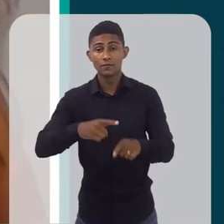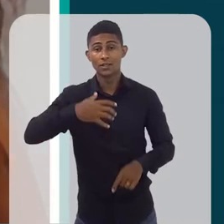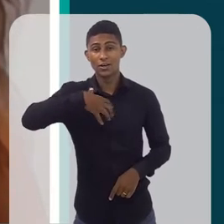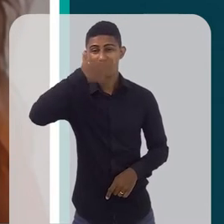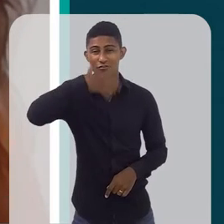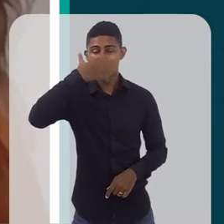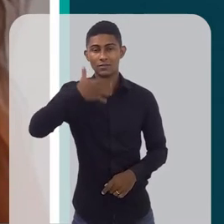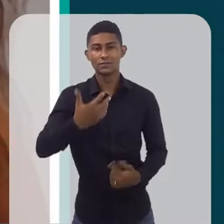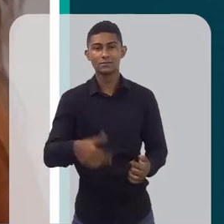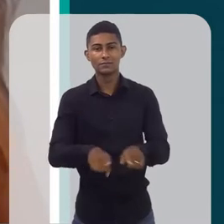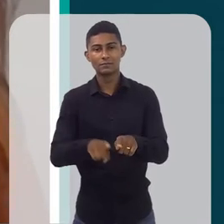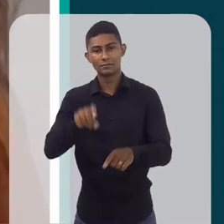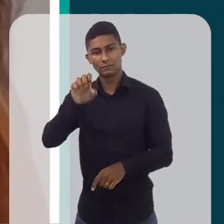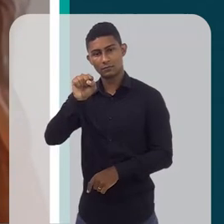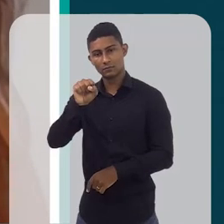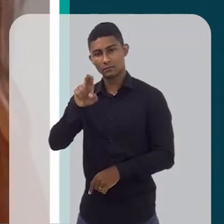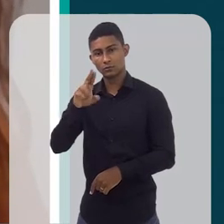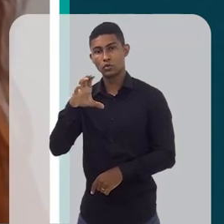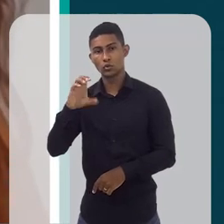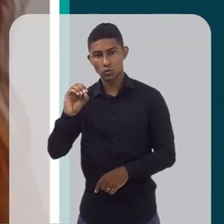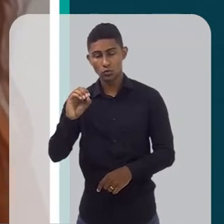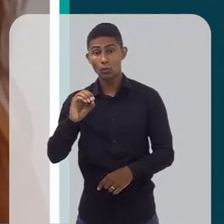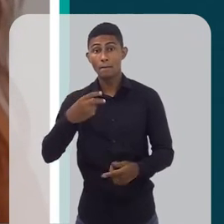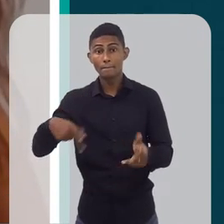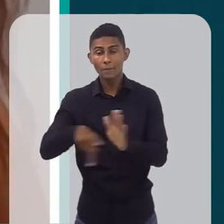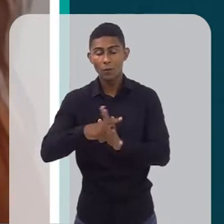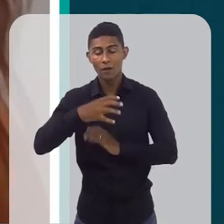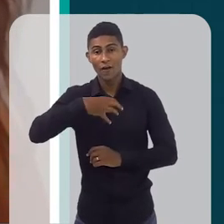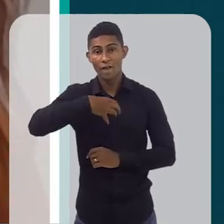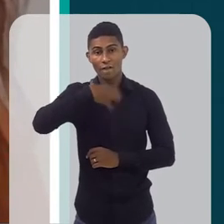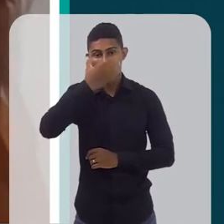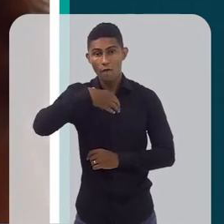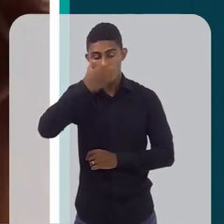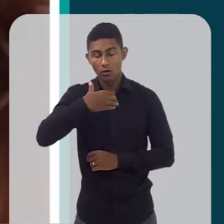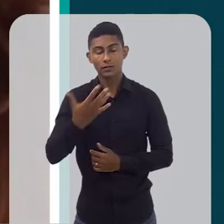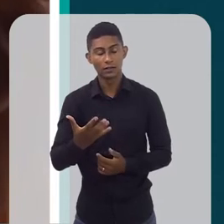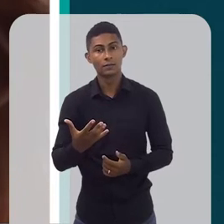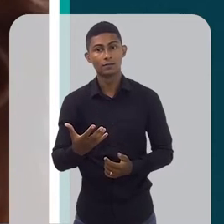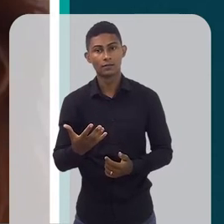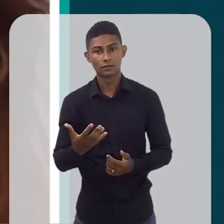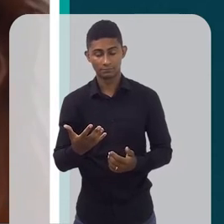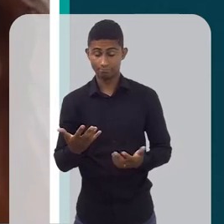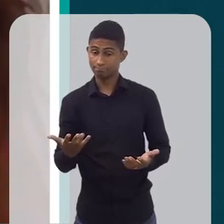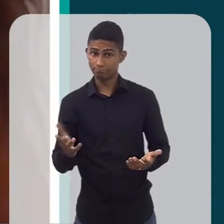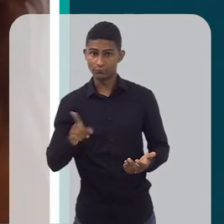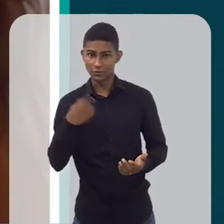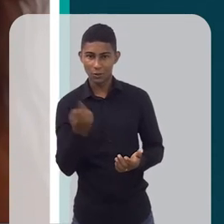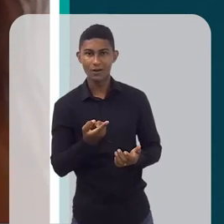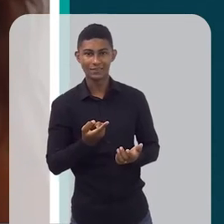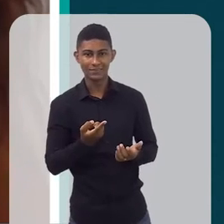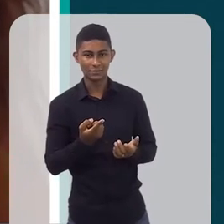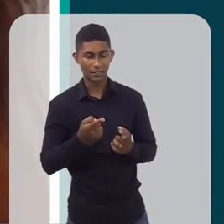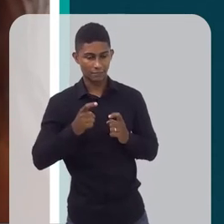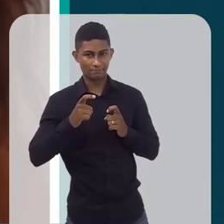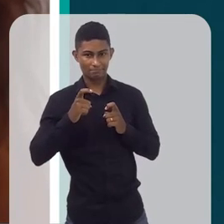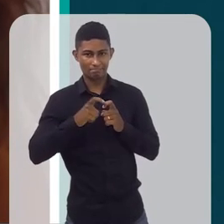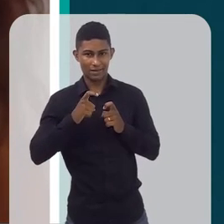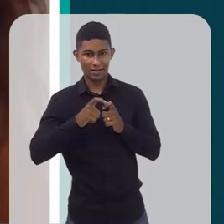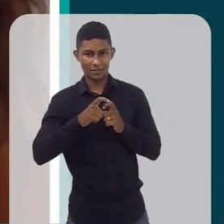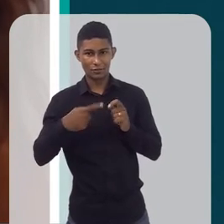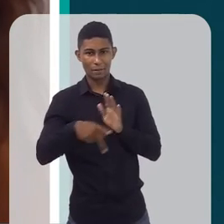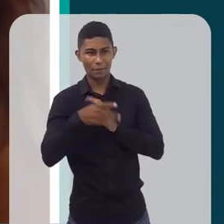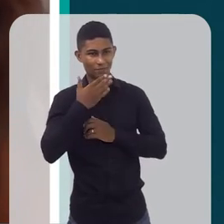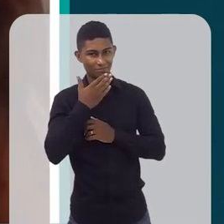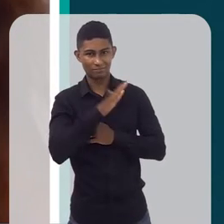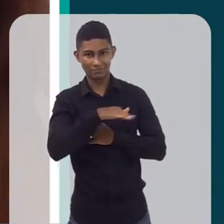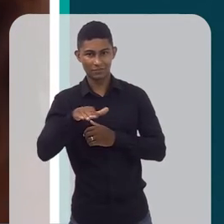Comer a fruta, até o suco de fruta, Ricardo, natural, é uma coisa que hoje nós pediatras e a Sociedade Brasileira